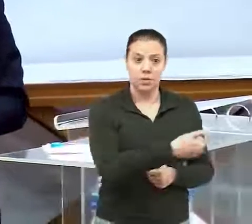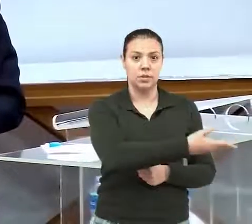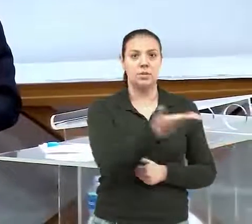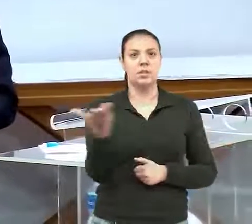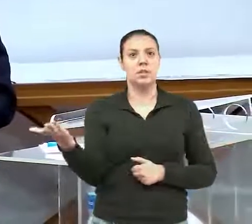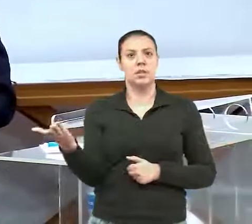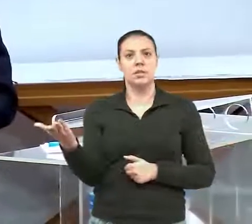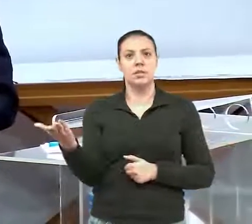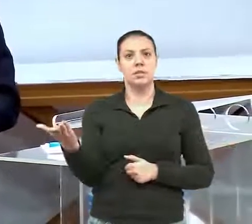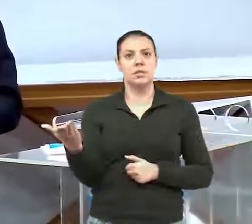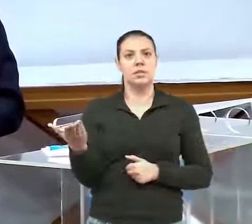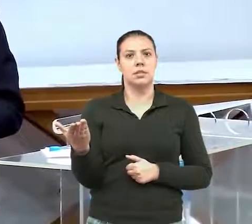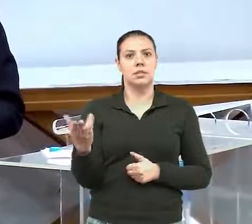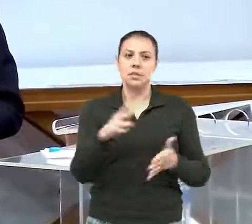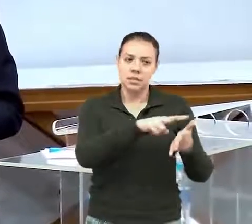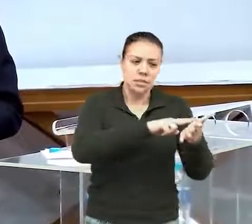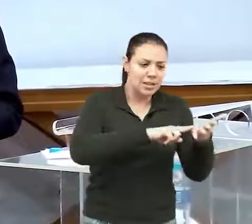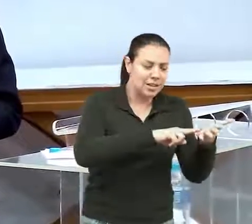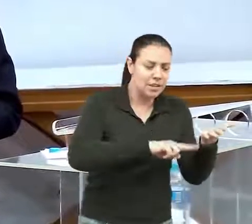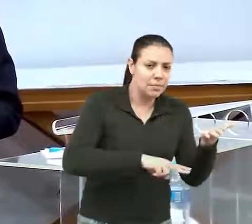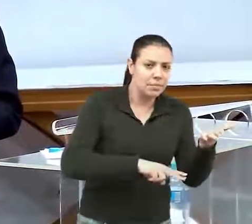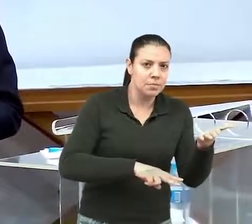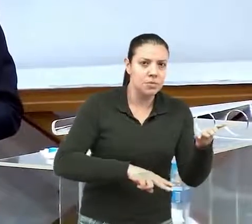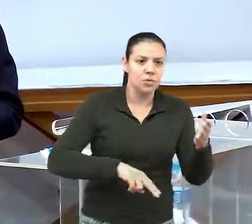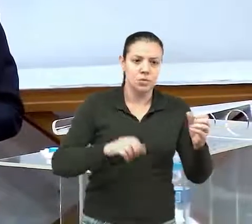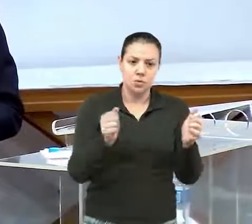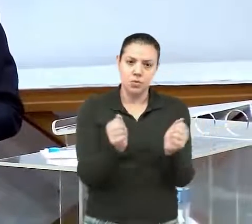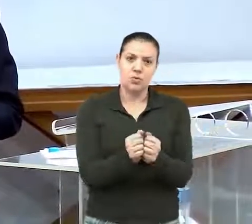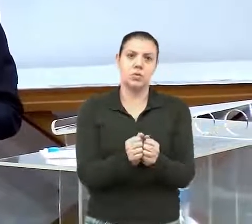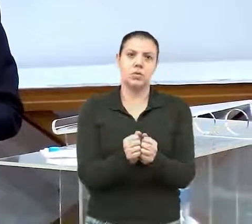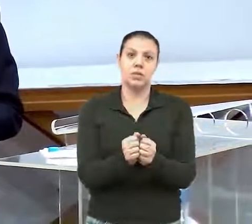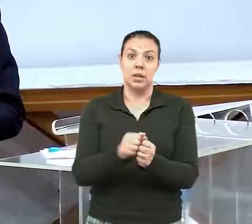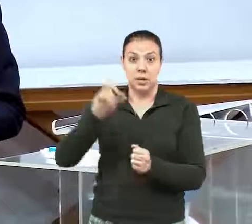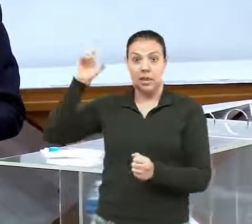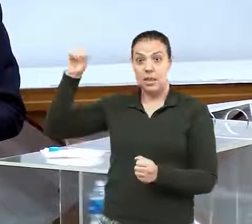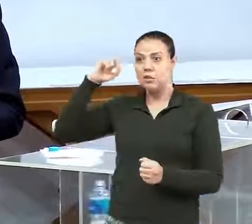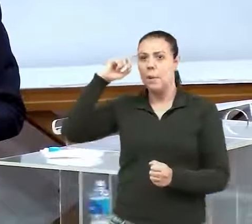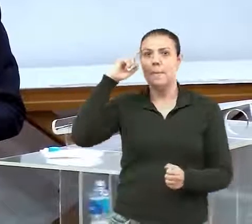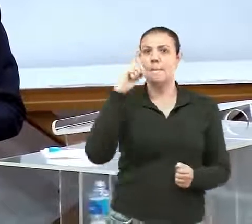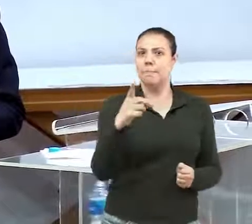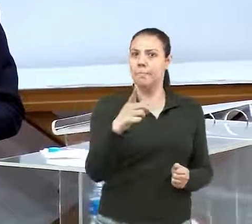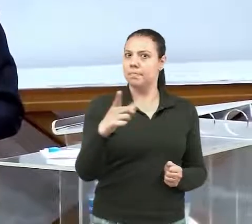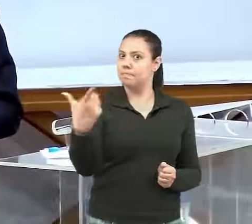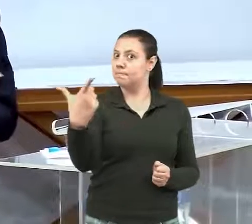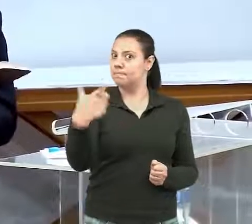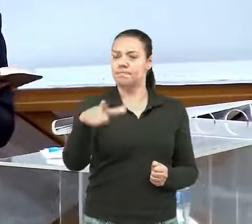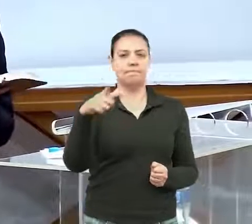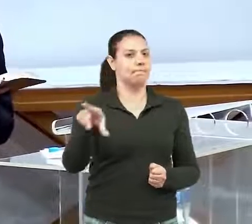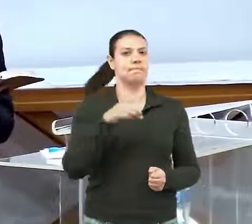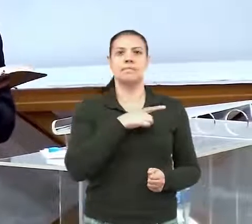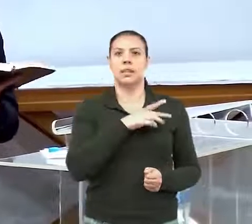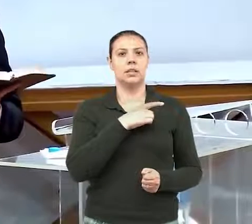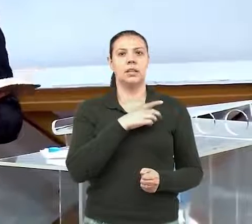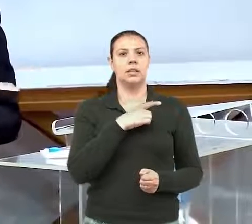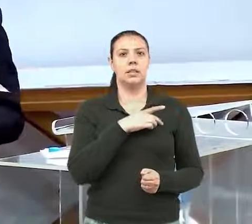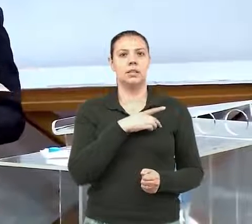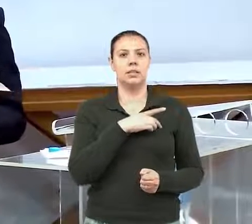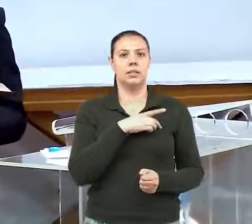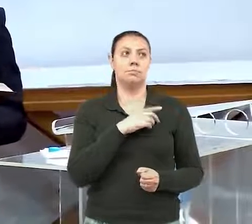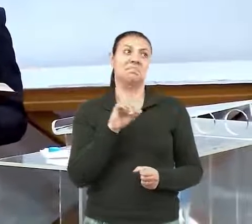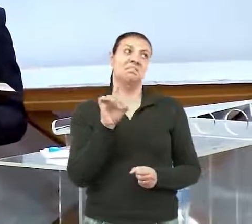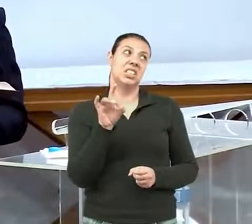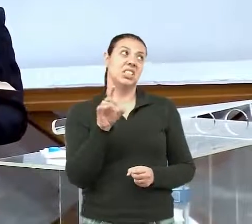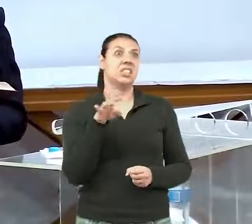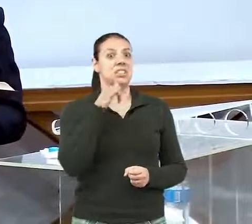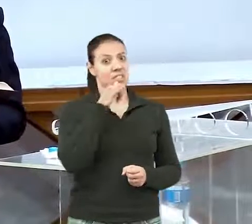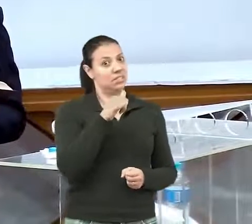versículo 10, porque Deus começa com uma ordem: não tenhas medo, não temas. Bom, mas só dizer isso não é